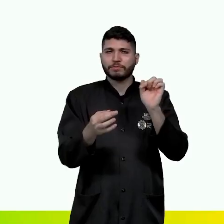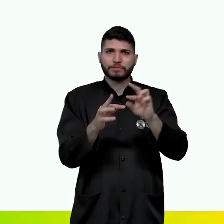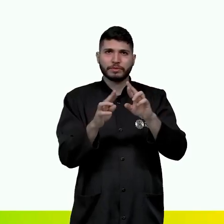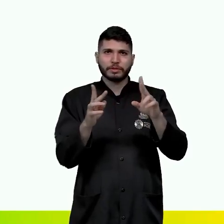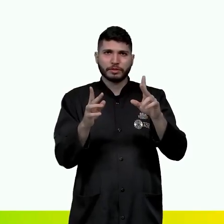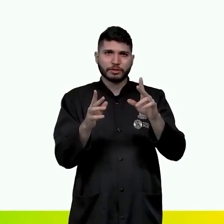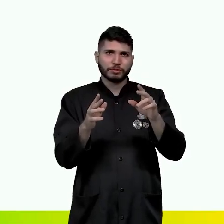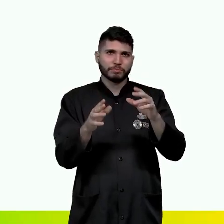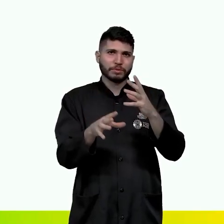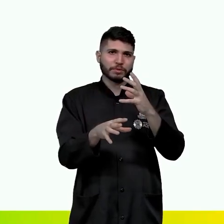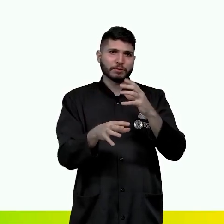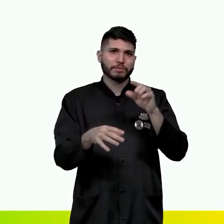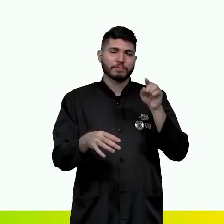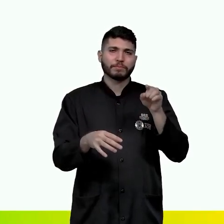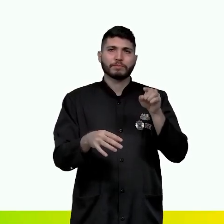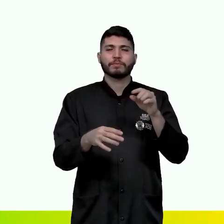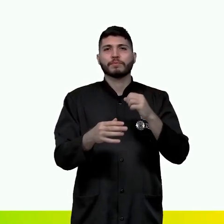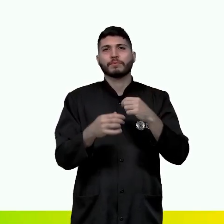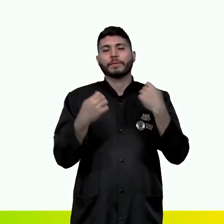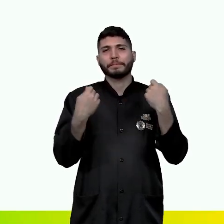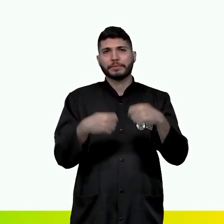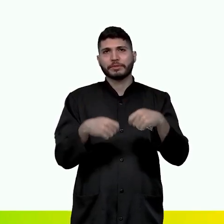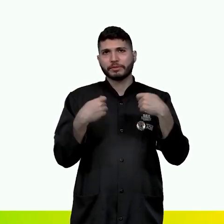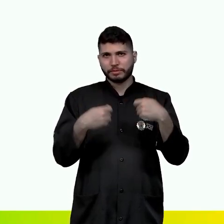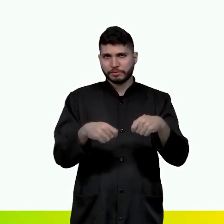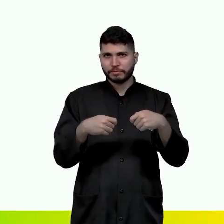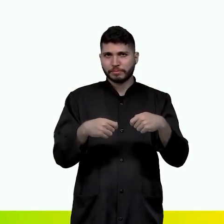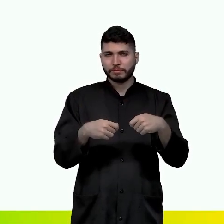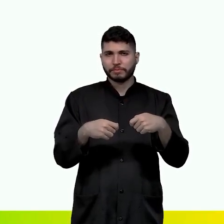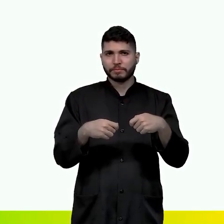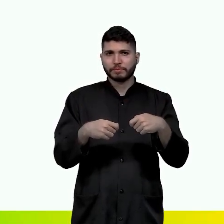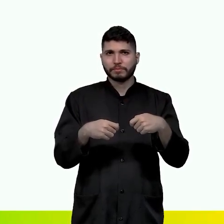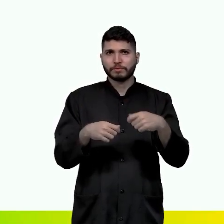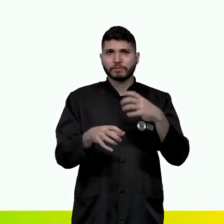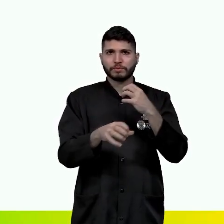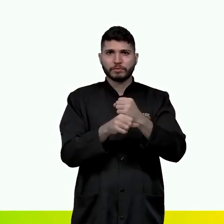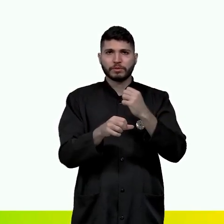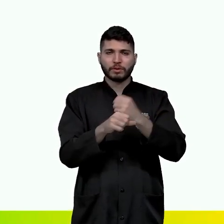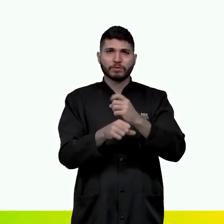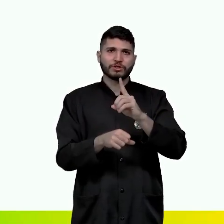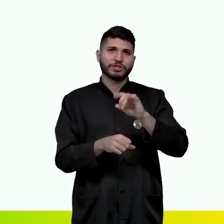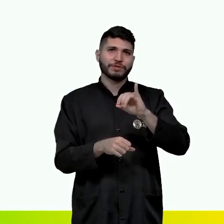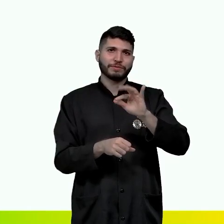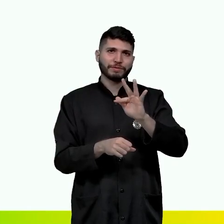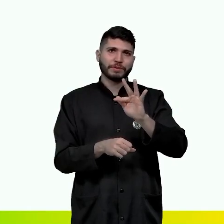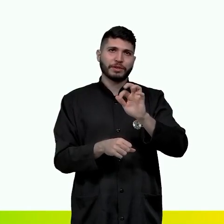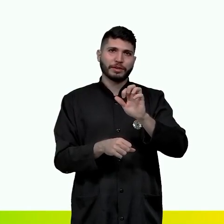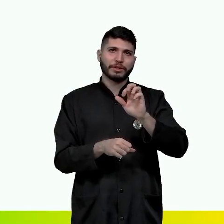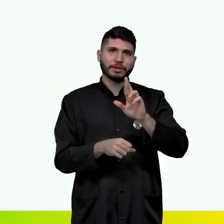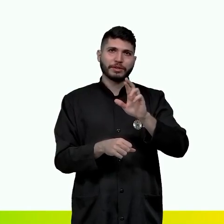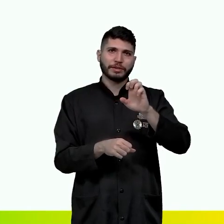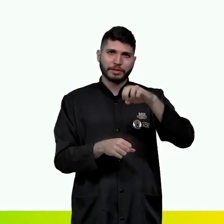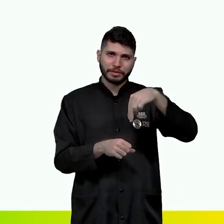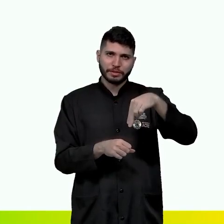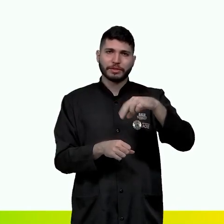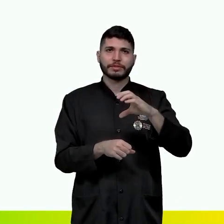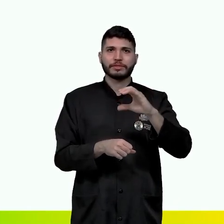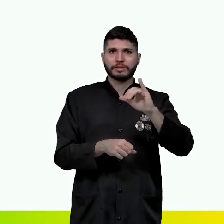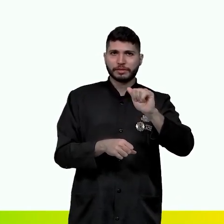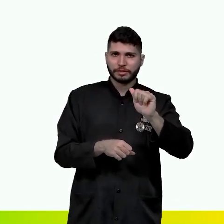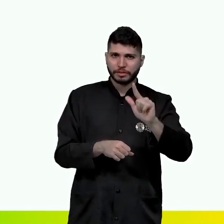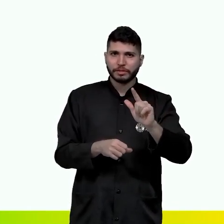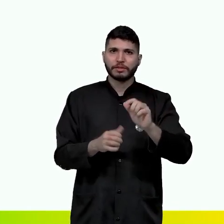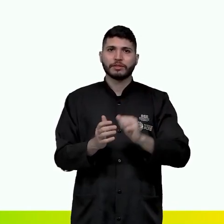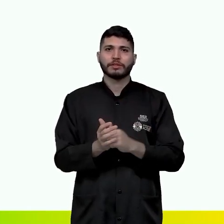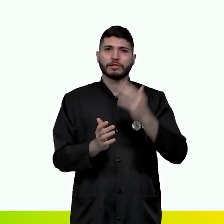superfície, por exemplo, nós precisaríamos dispor do cálculo diferencial. Nós sabemos que o volume é o seguinte, o